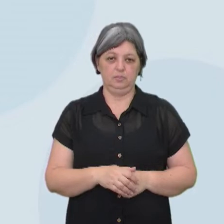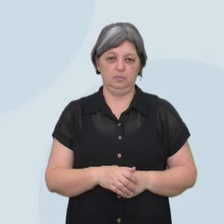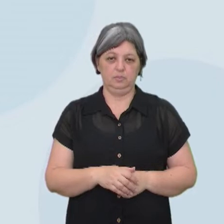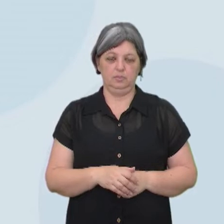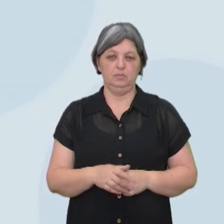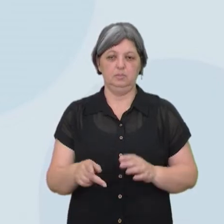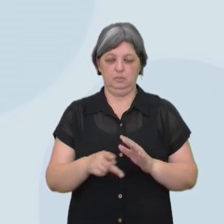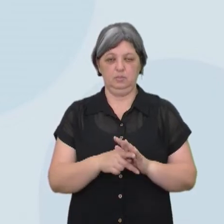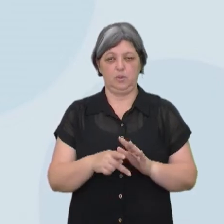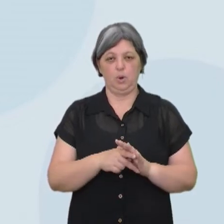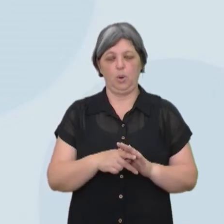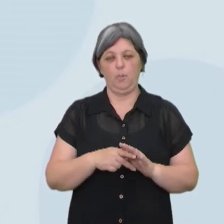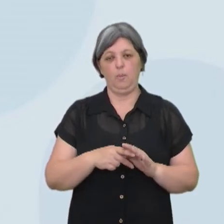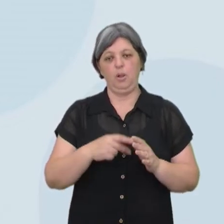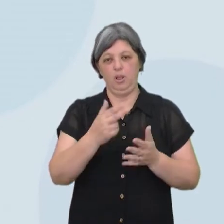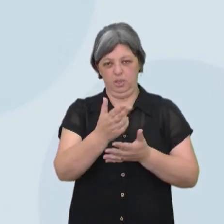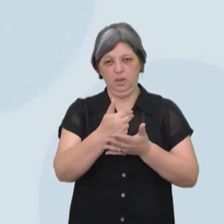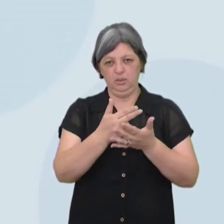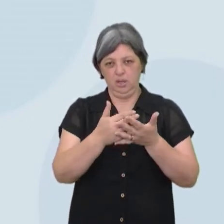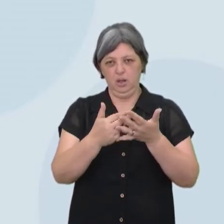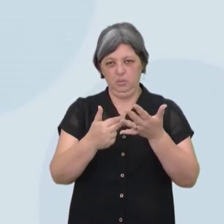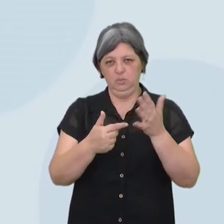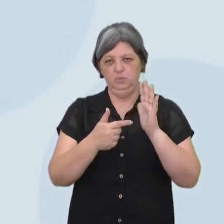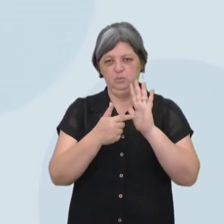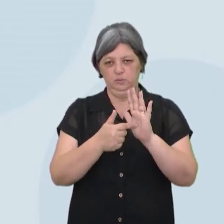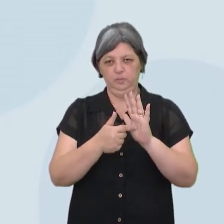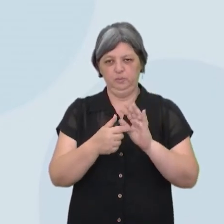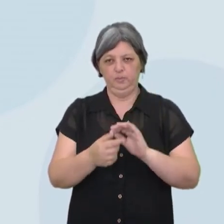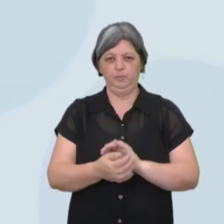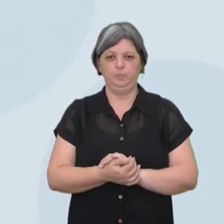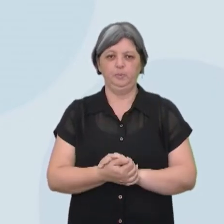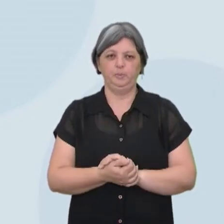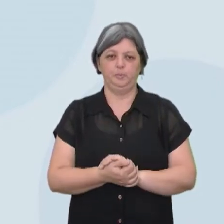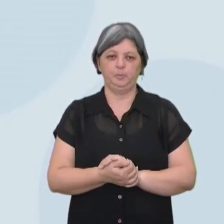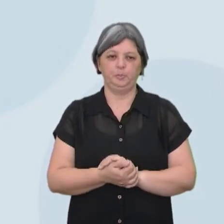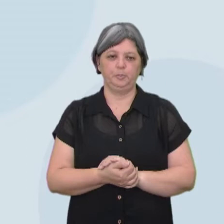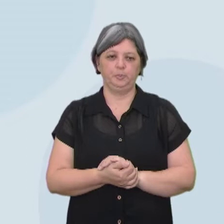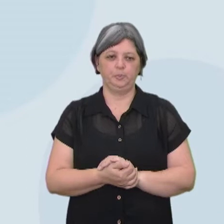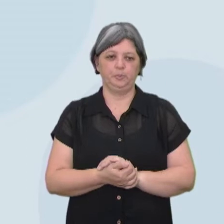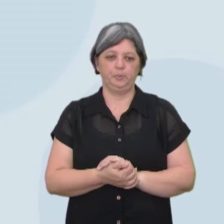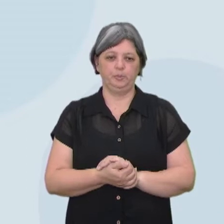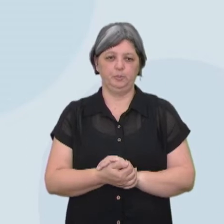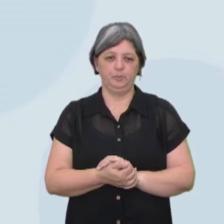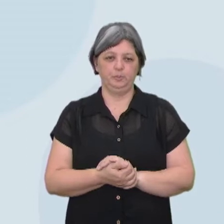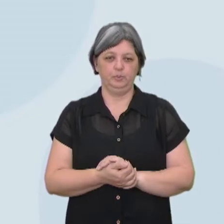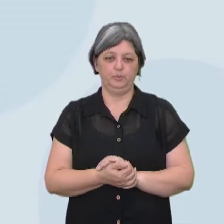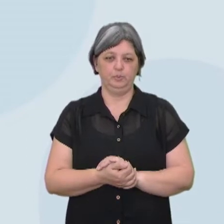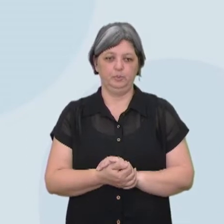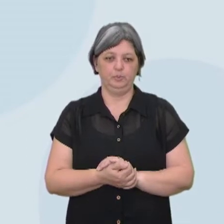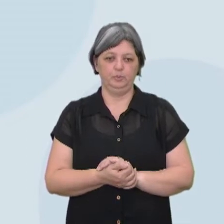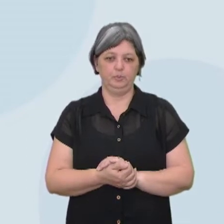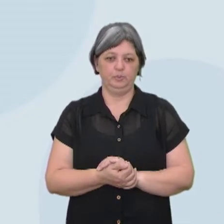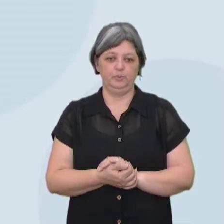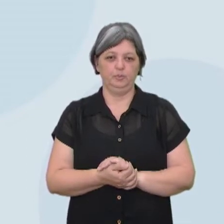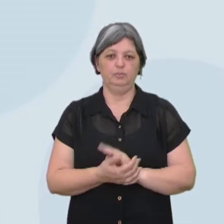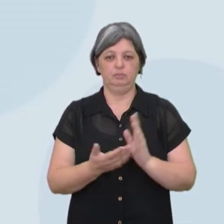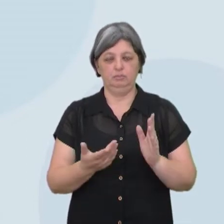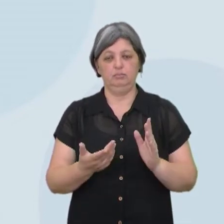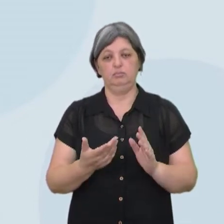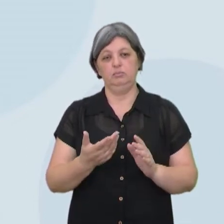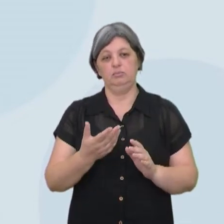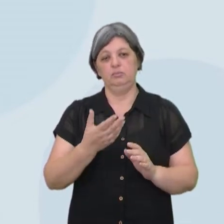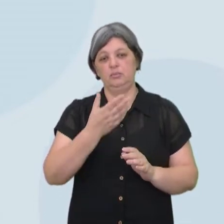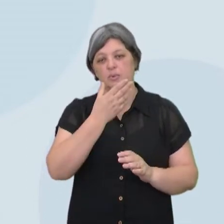uma caricatura, né? Uma ilustração do Cecil Rhodes. Ele era um belga